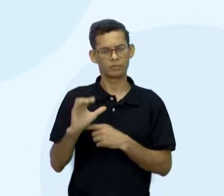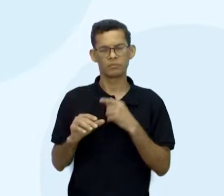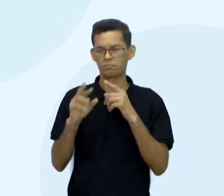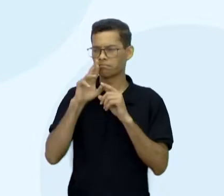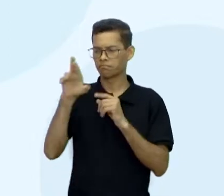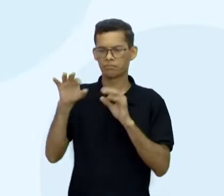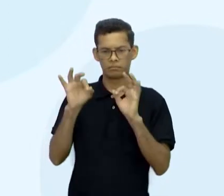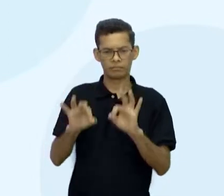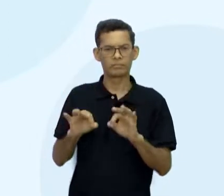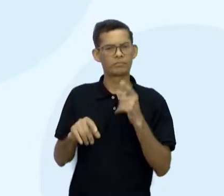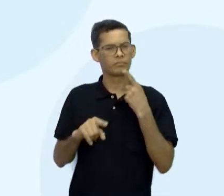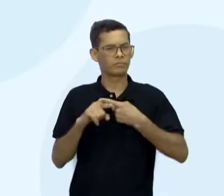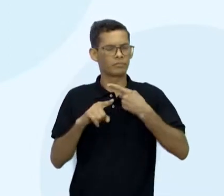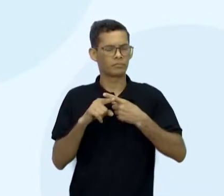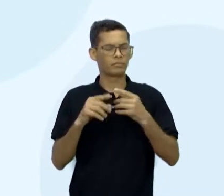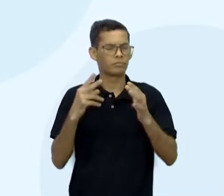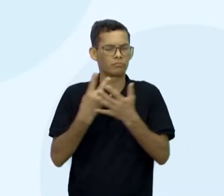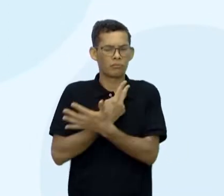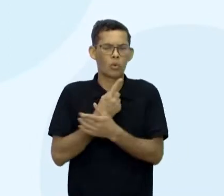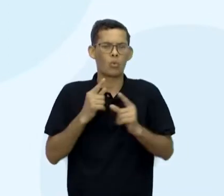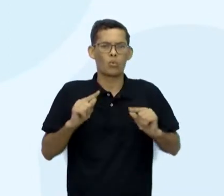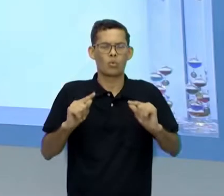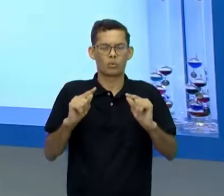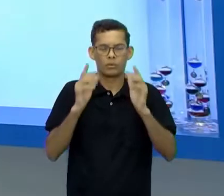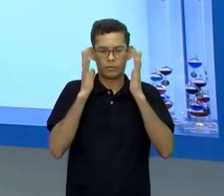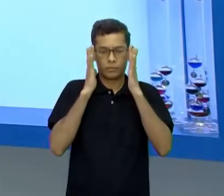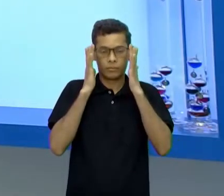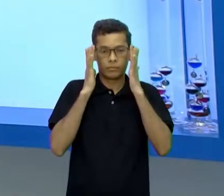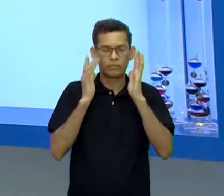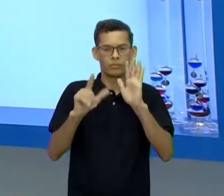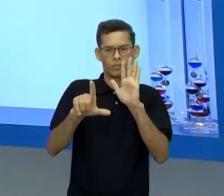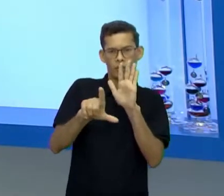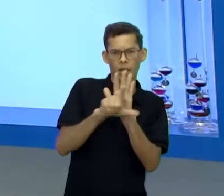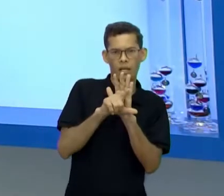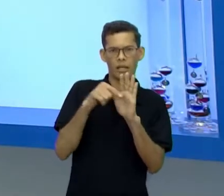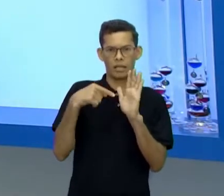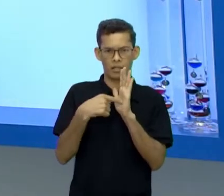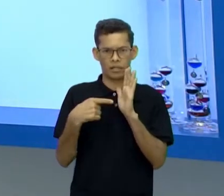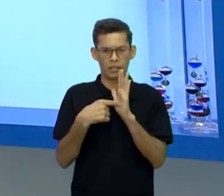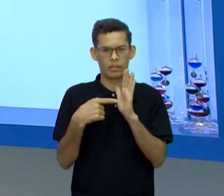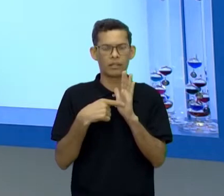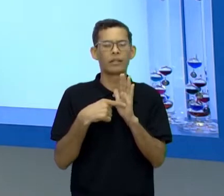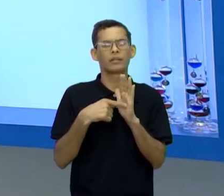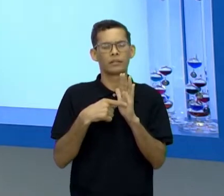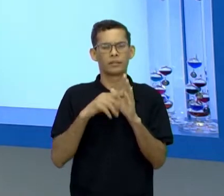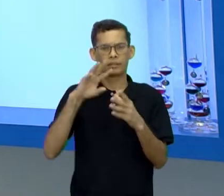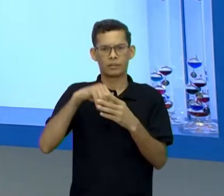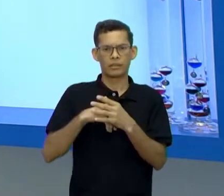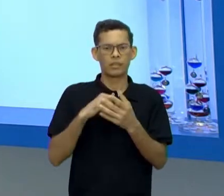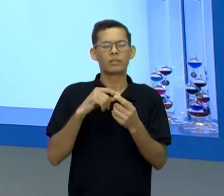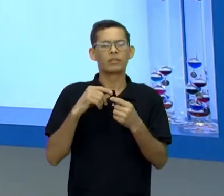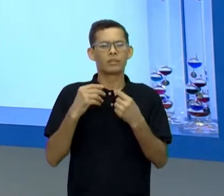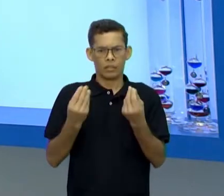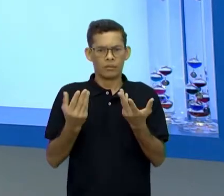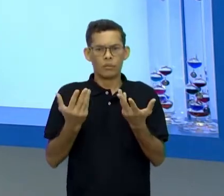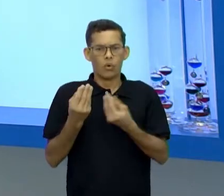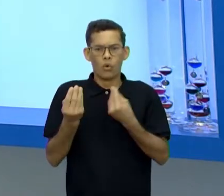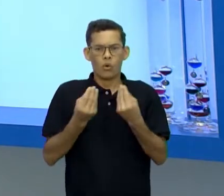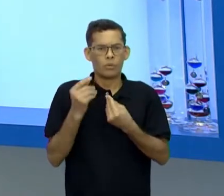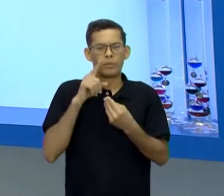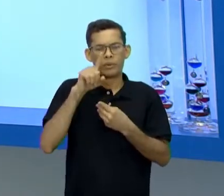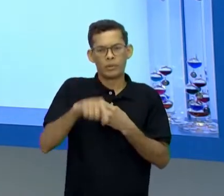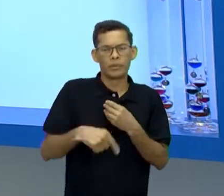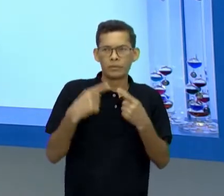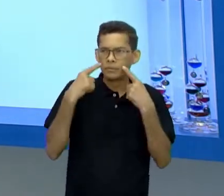Gibalina? O fato é, a lei da gravitação só é observada quando tem corpos, por